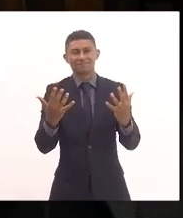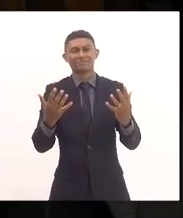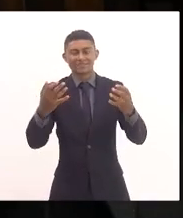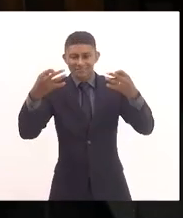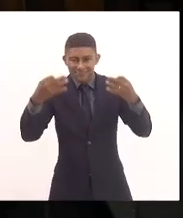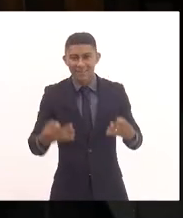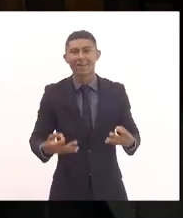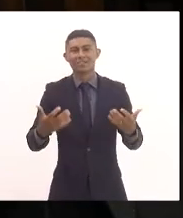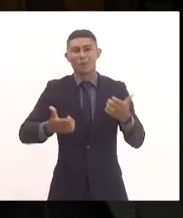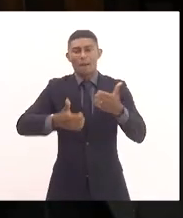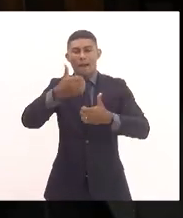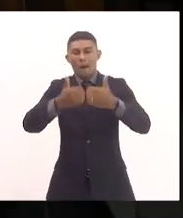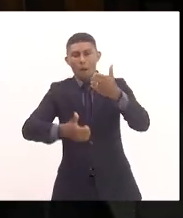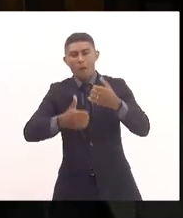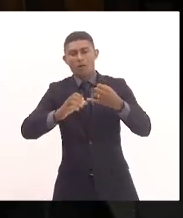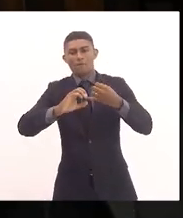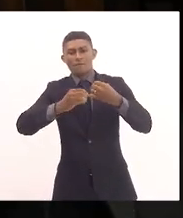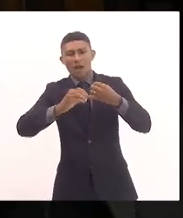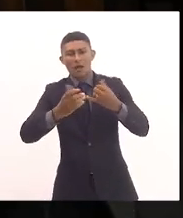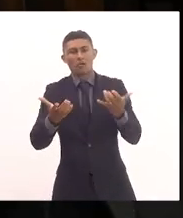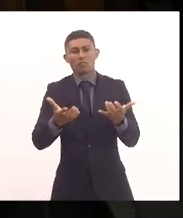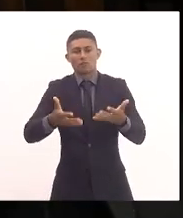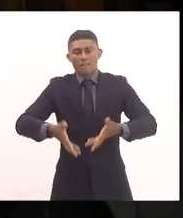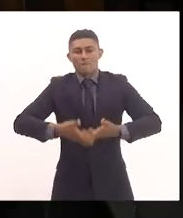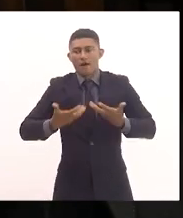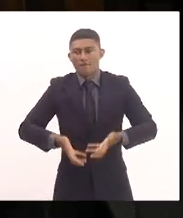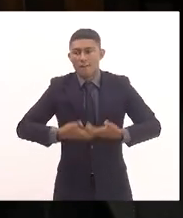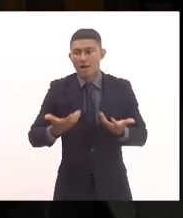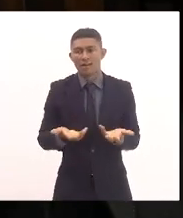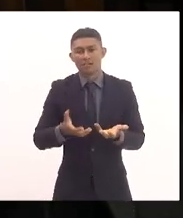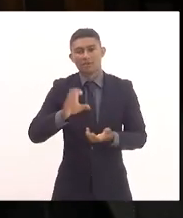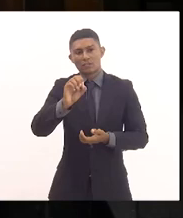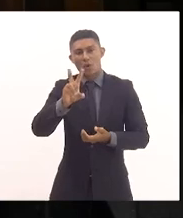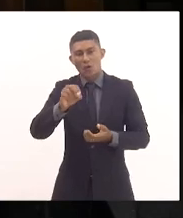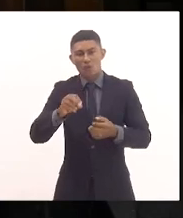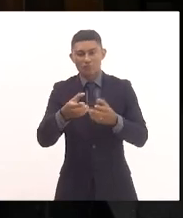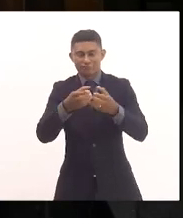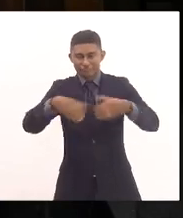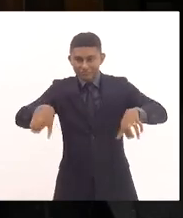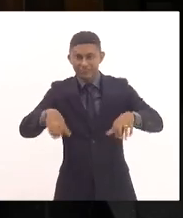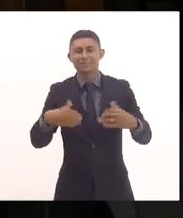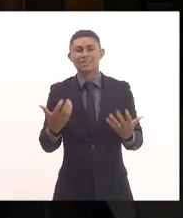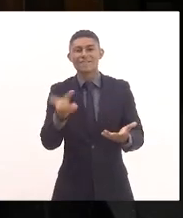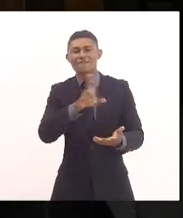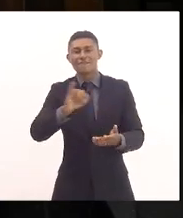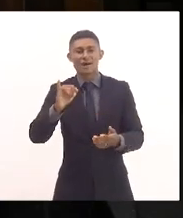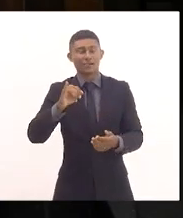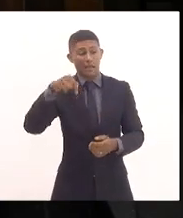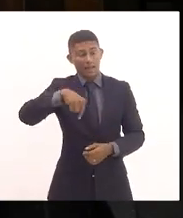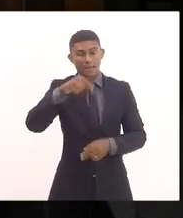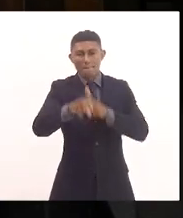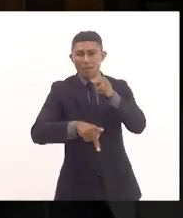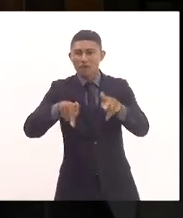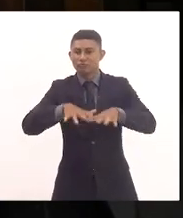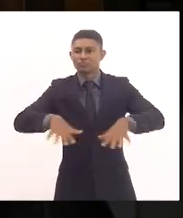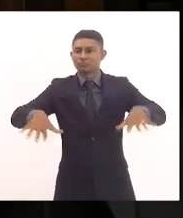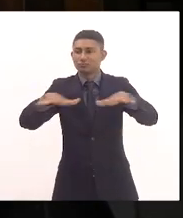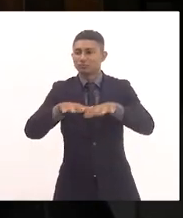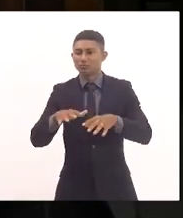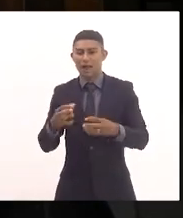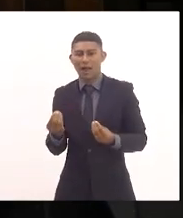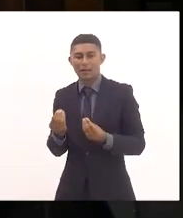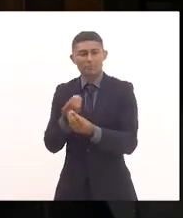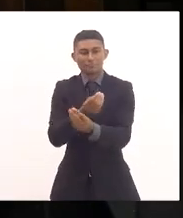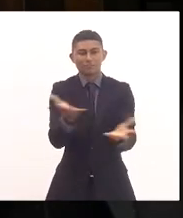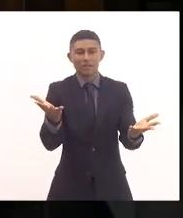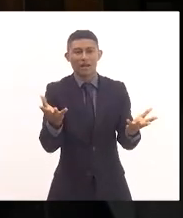feijão, o alface, o ovo que vai alimentar a população brasileira e a população do estado do Rio de Janeiro.